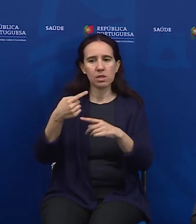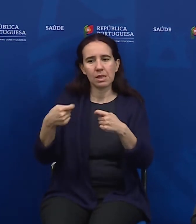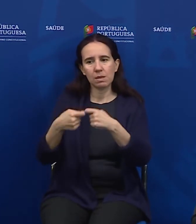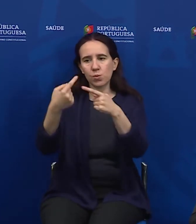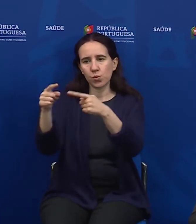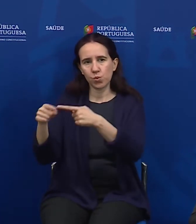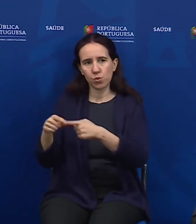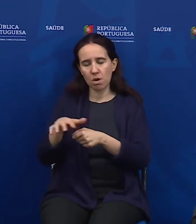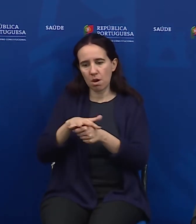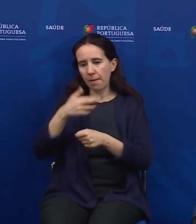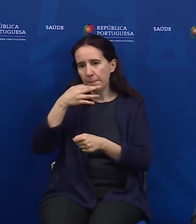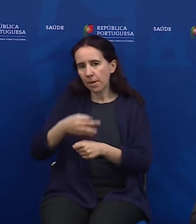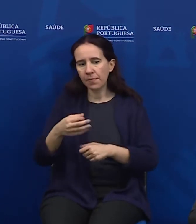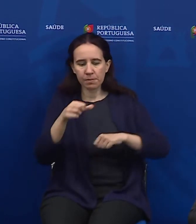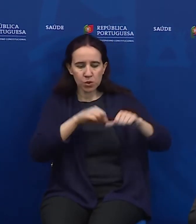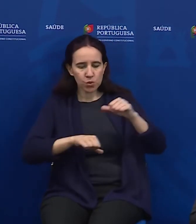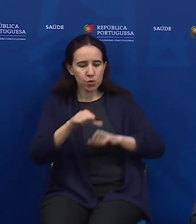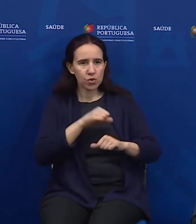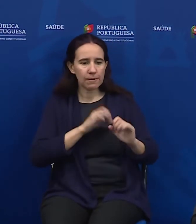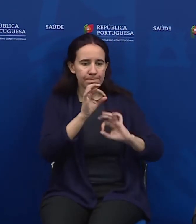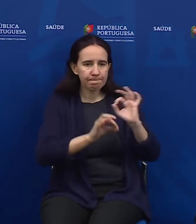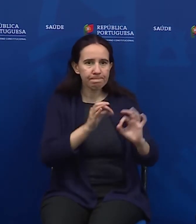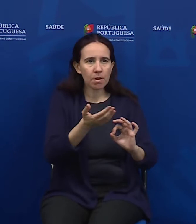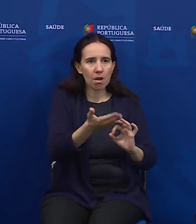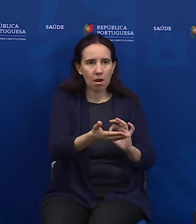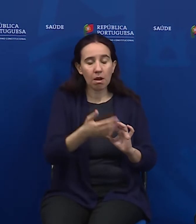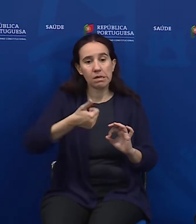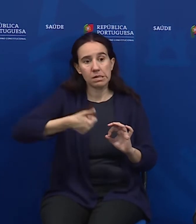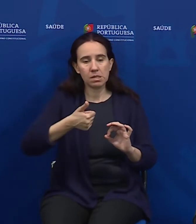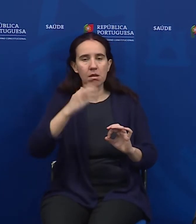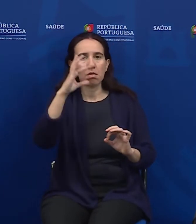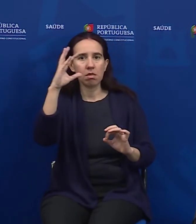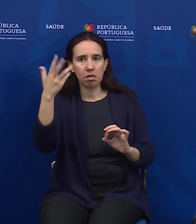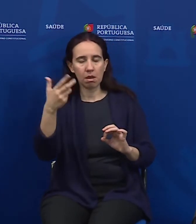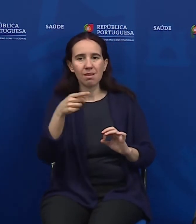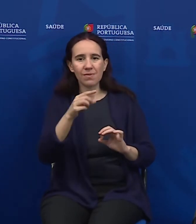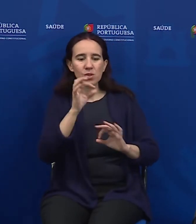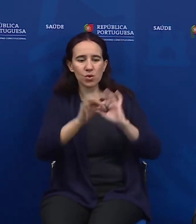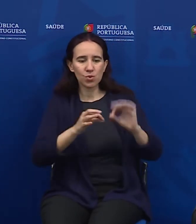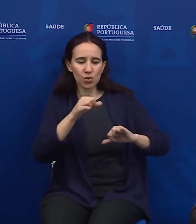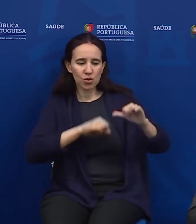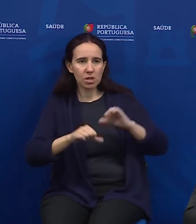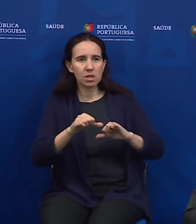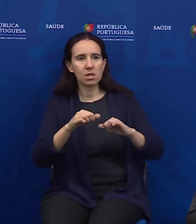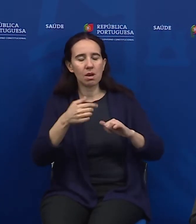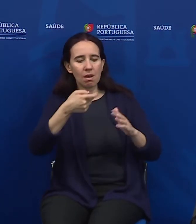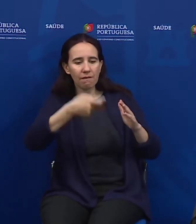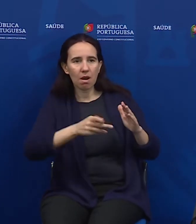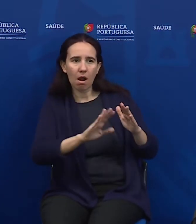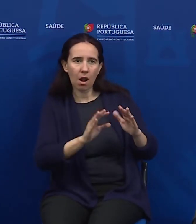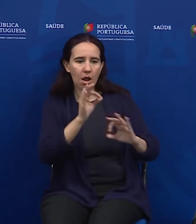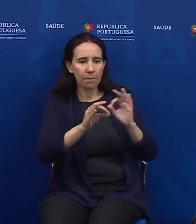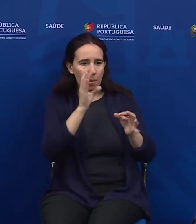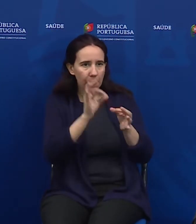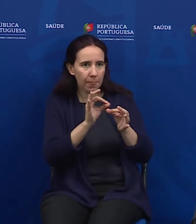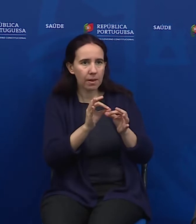em todas as áreas, às cirurgias de ambulatório, a poder privilegiar eventualmente cirurgias de ambulatório, enfim, todo o elenco